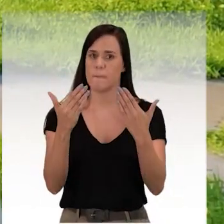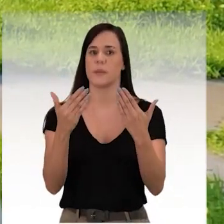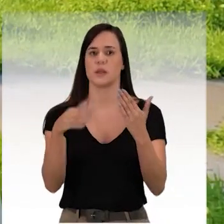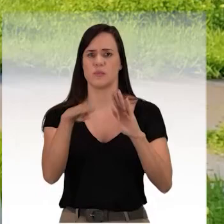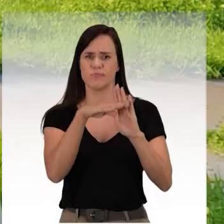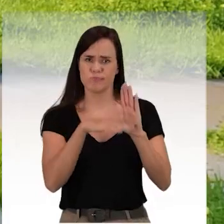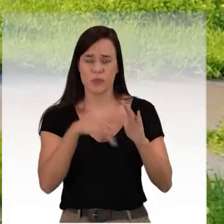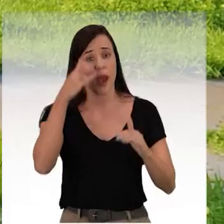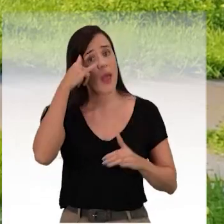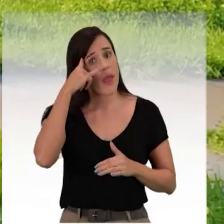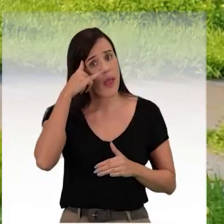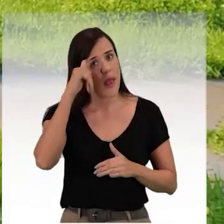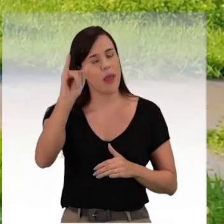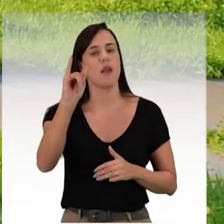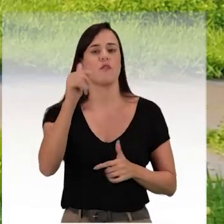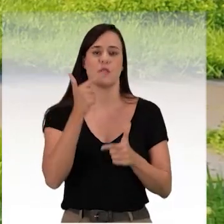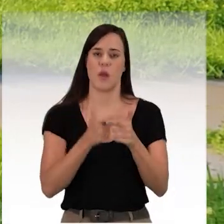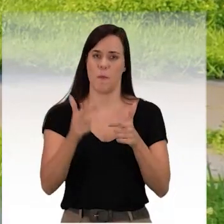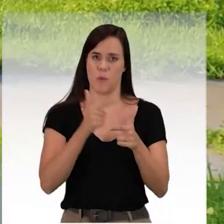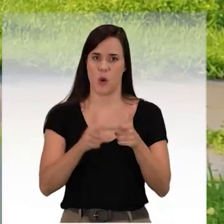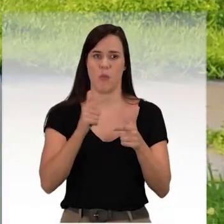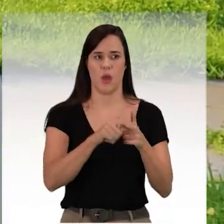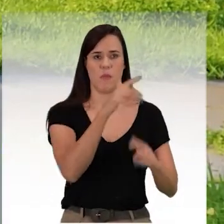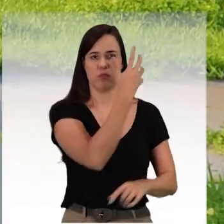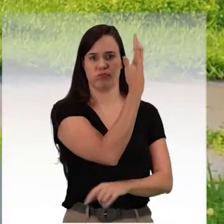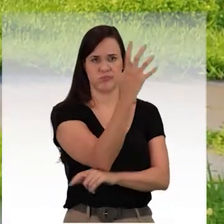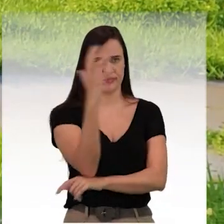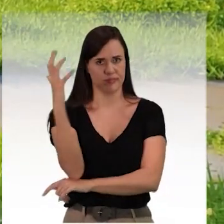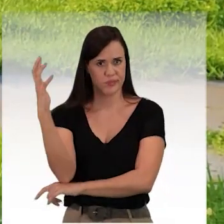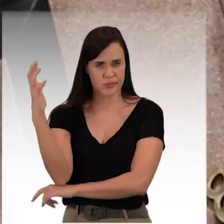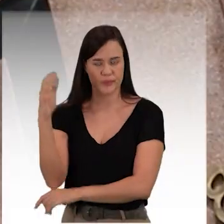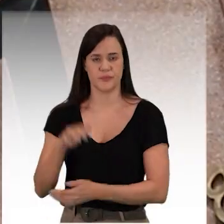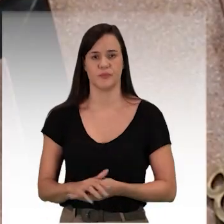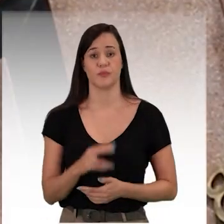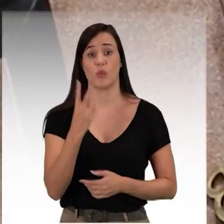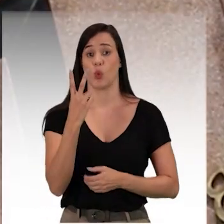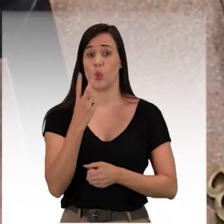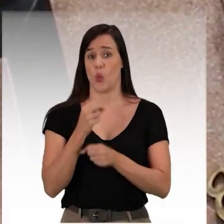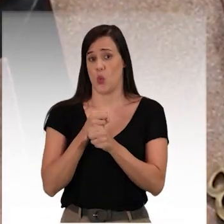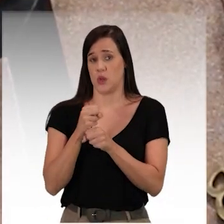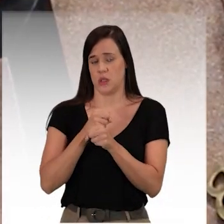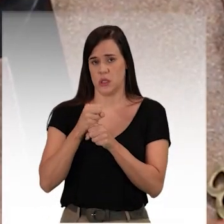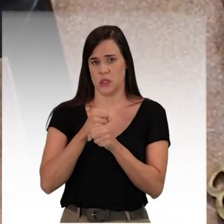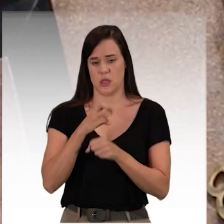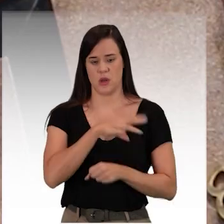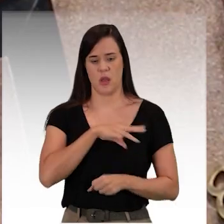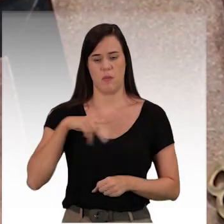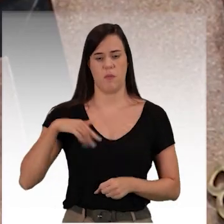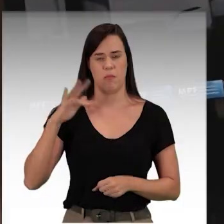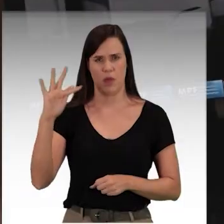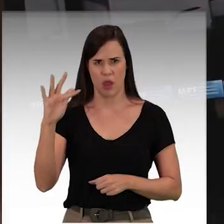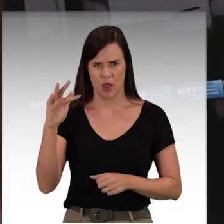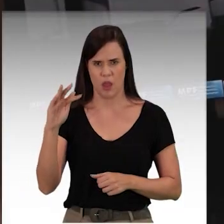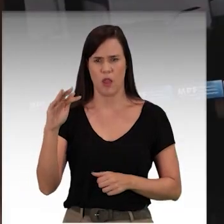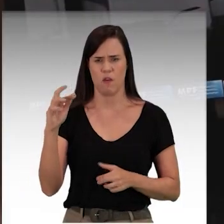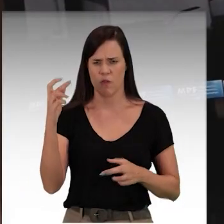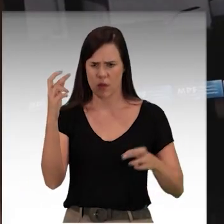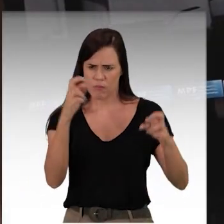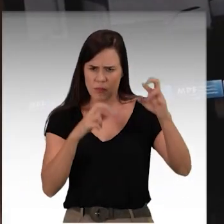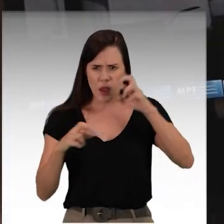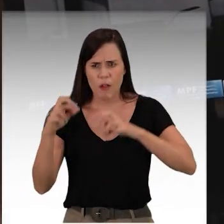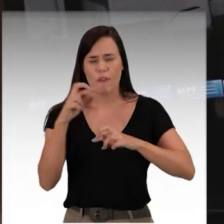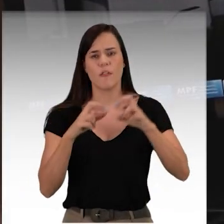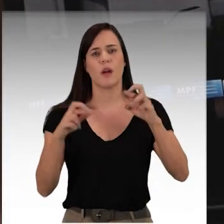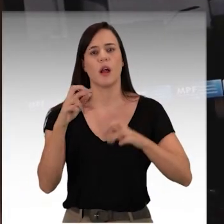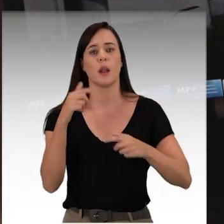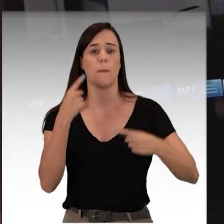apresente medidas para conter e prevenir os problemas ambientais. Há 2 anos, o Ministério Público Federal monitora as